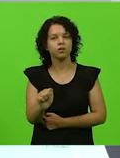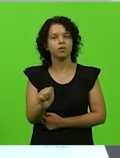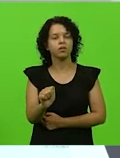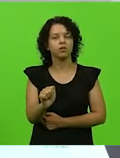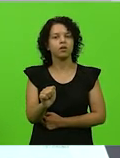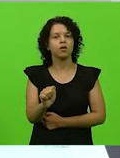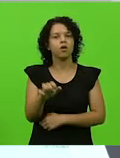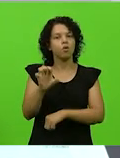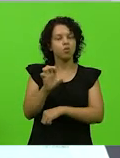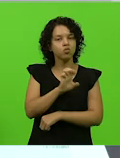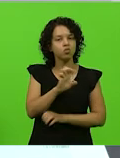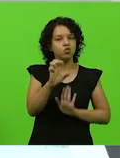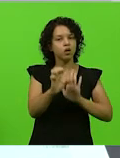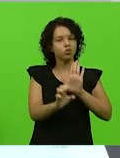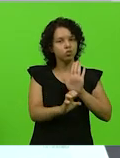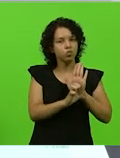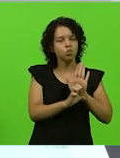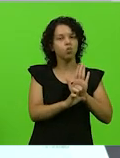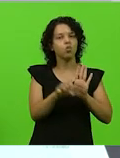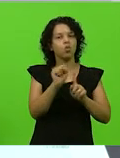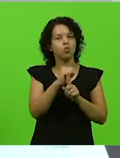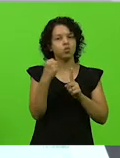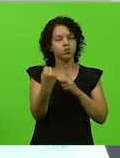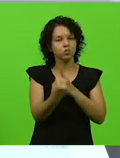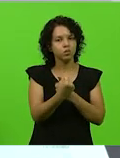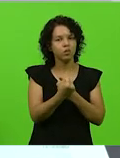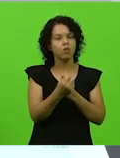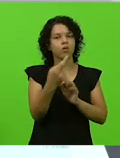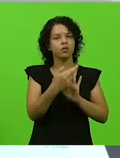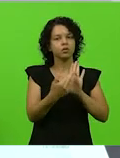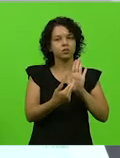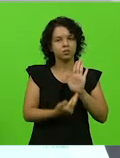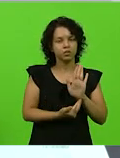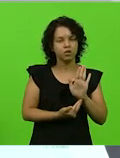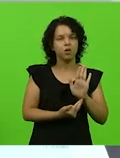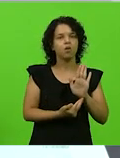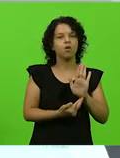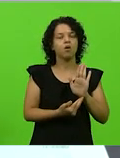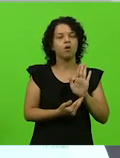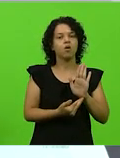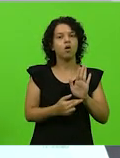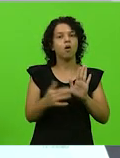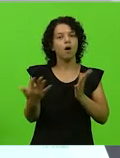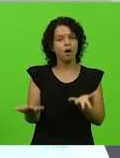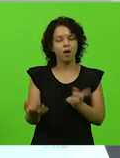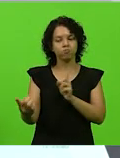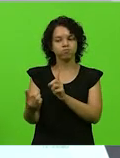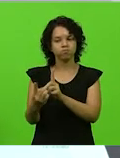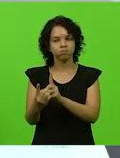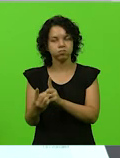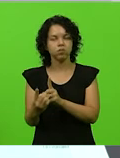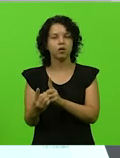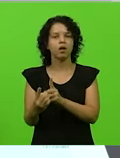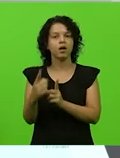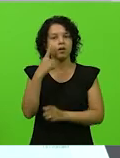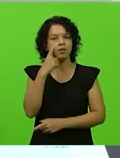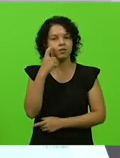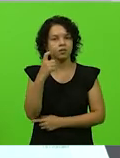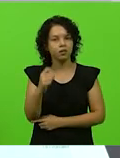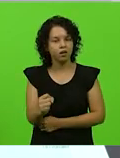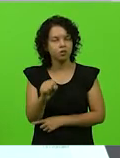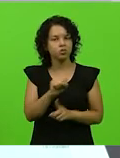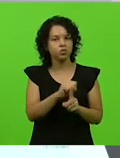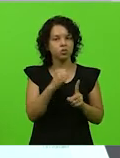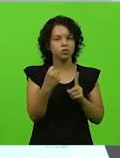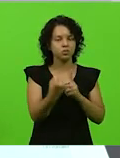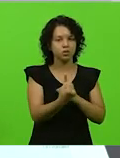nos termos de seu estatuto social e do seu relatório circunstanciado presta atividades de relevante